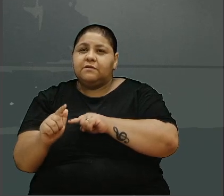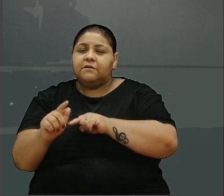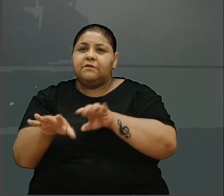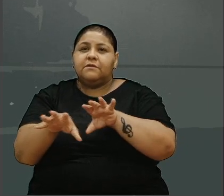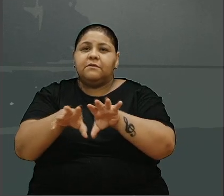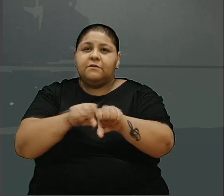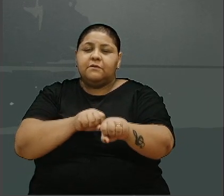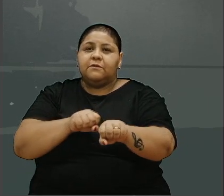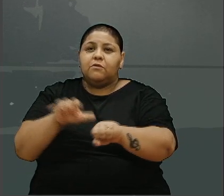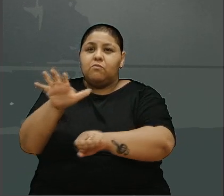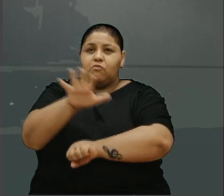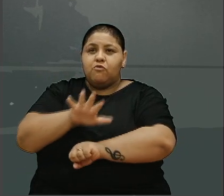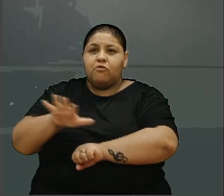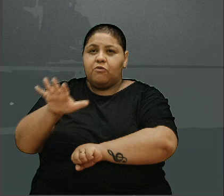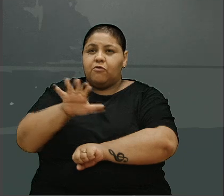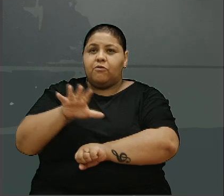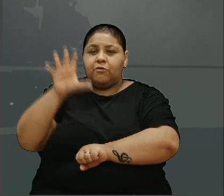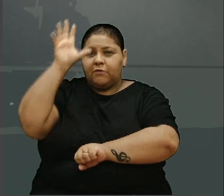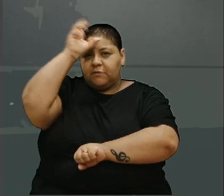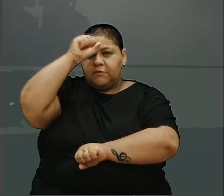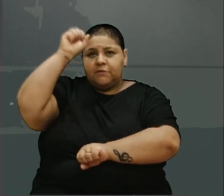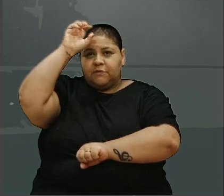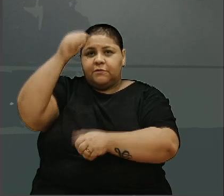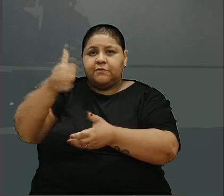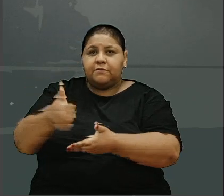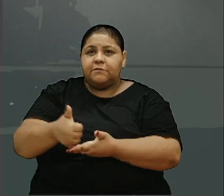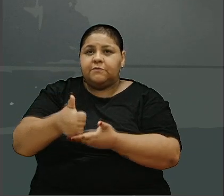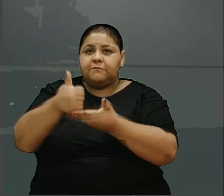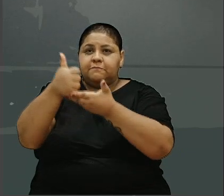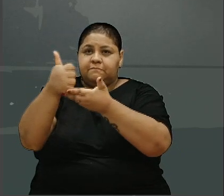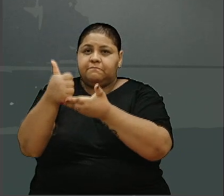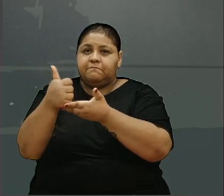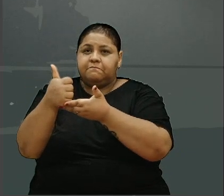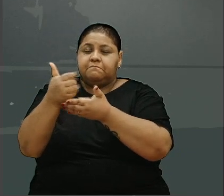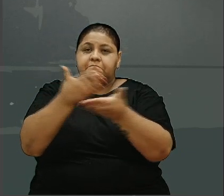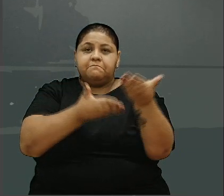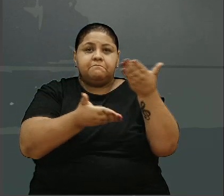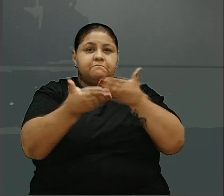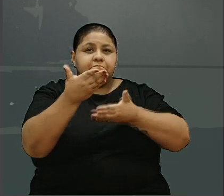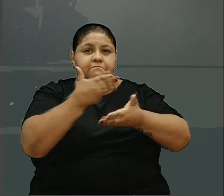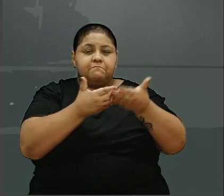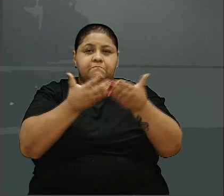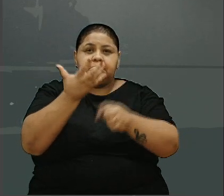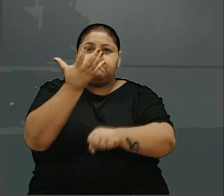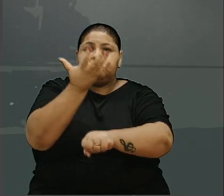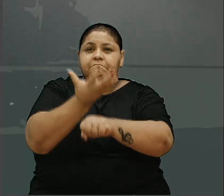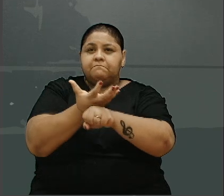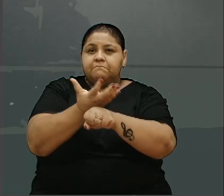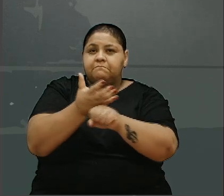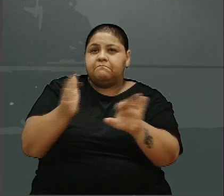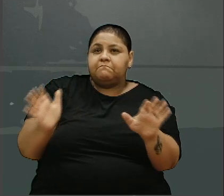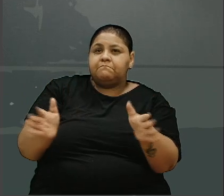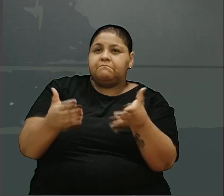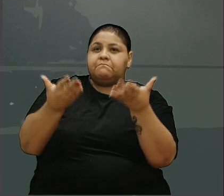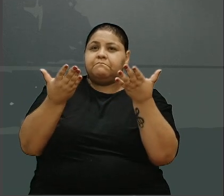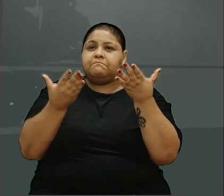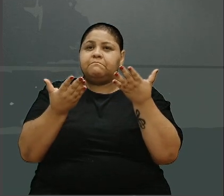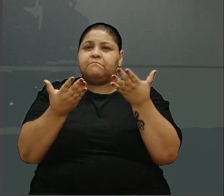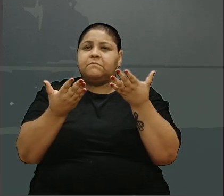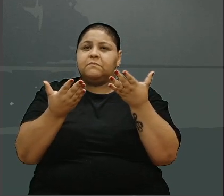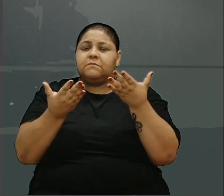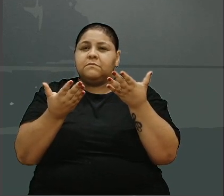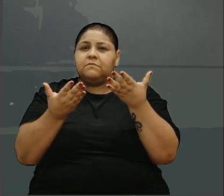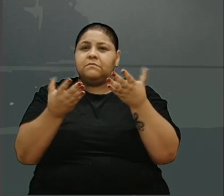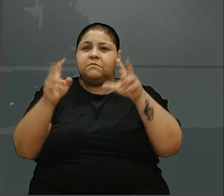de conhecimento, embasadas na interdisciplinaridade, fomentar a aplicabilidade de